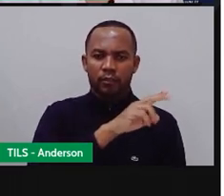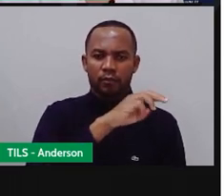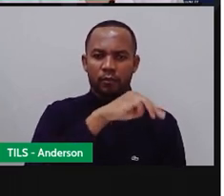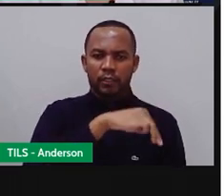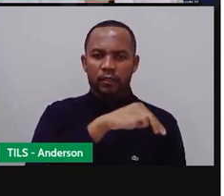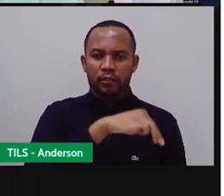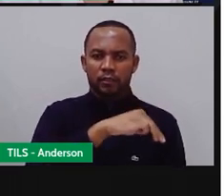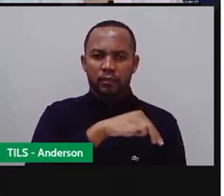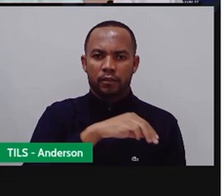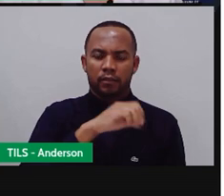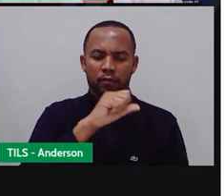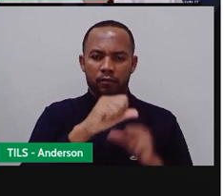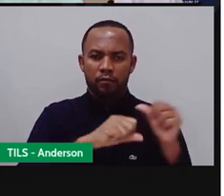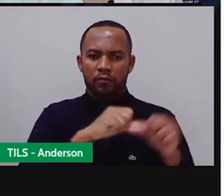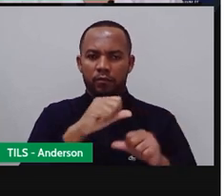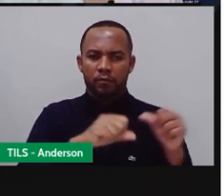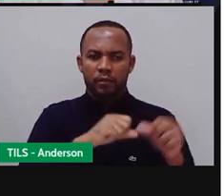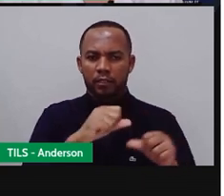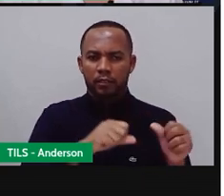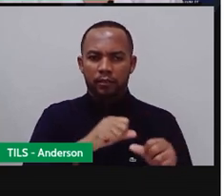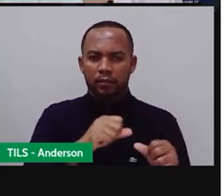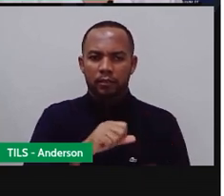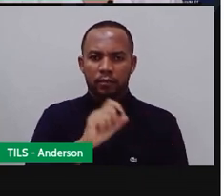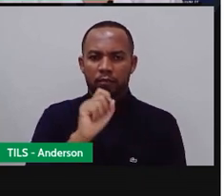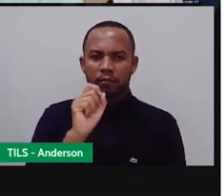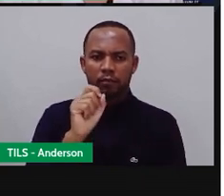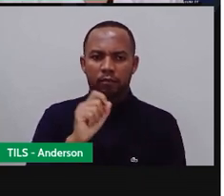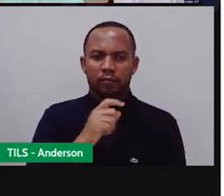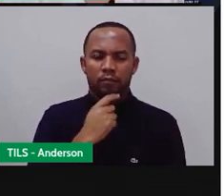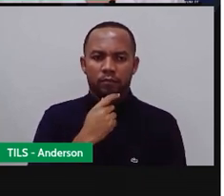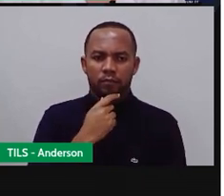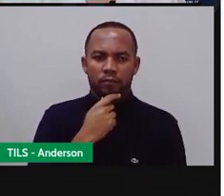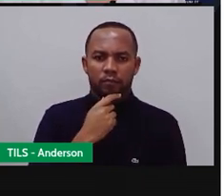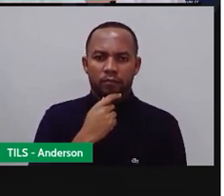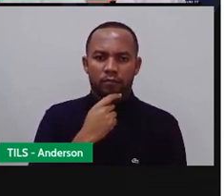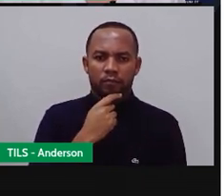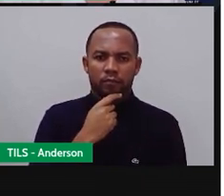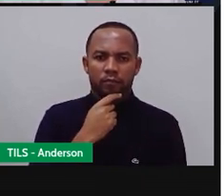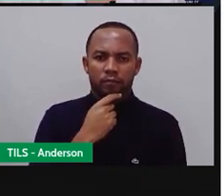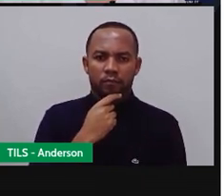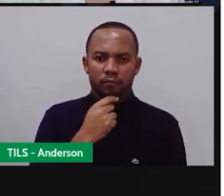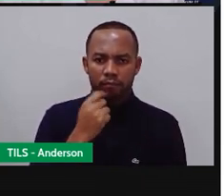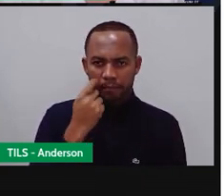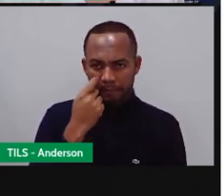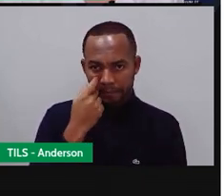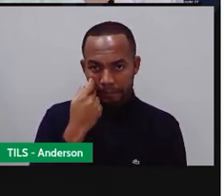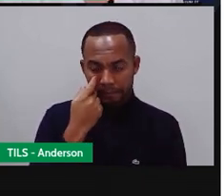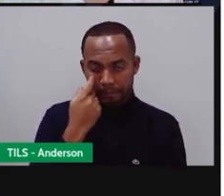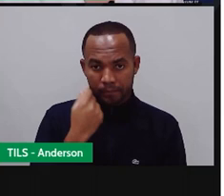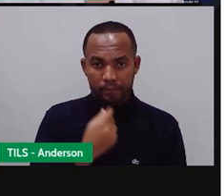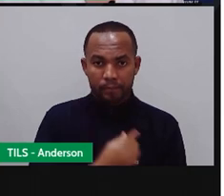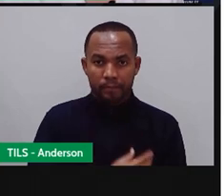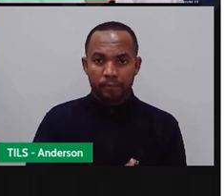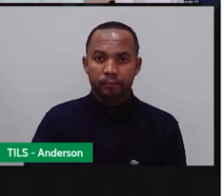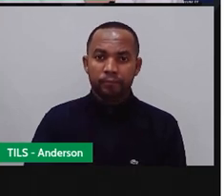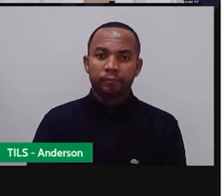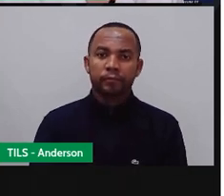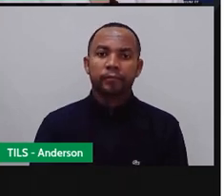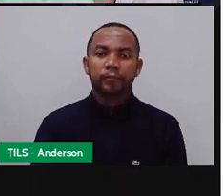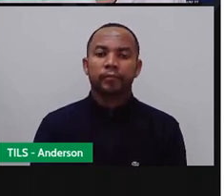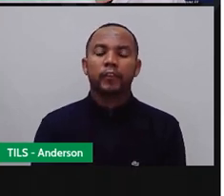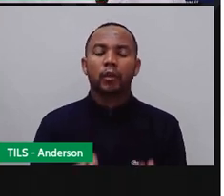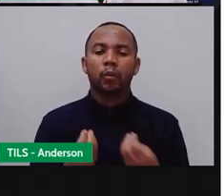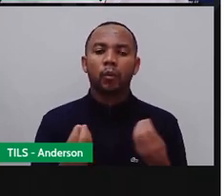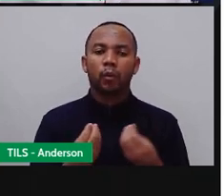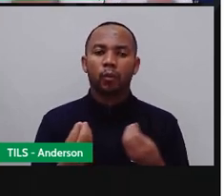eu preciso transformar tudo isso aqui em que em desenho e aí tu vai fazer o